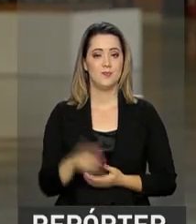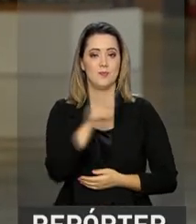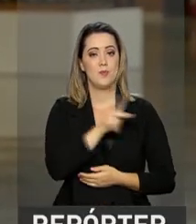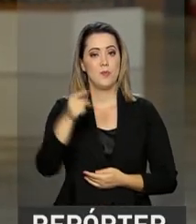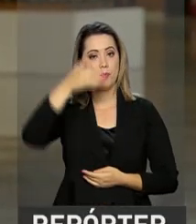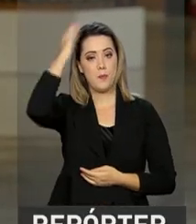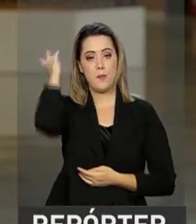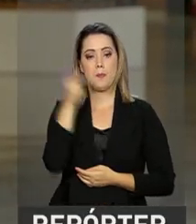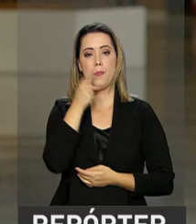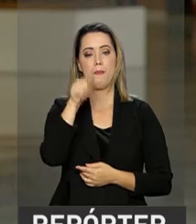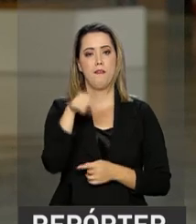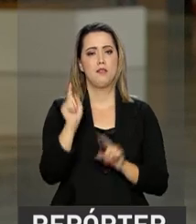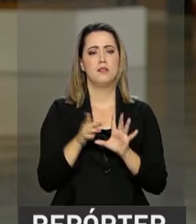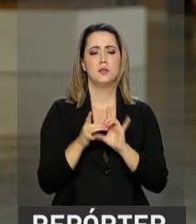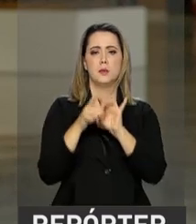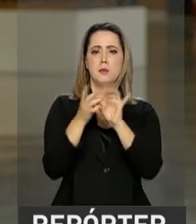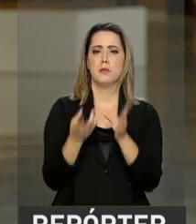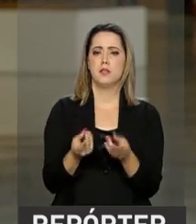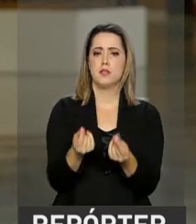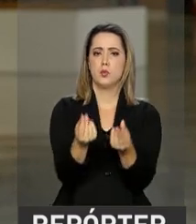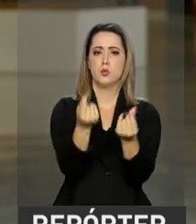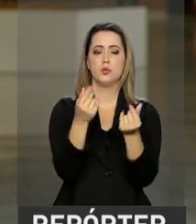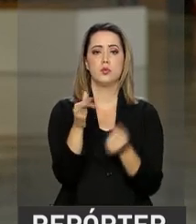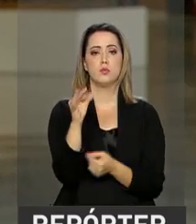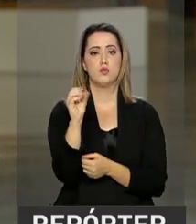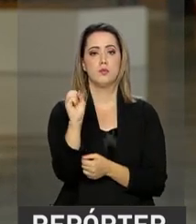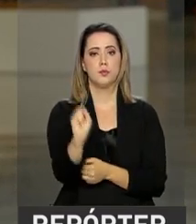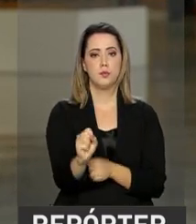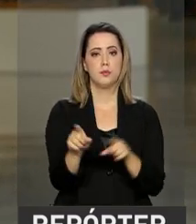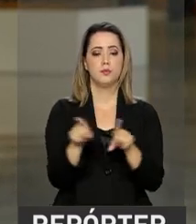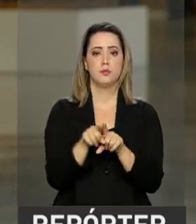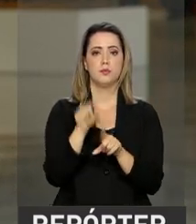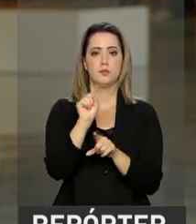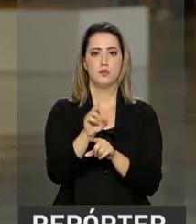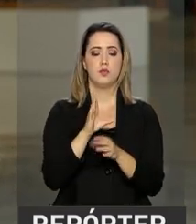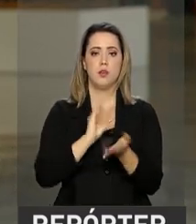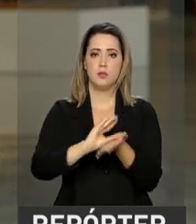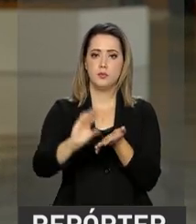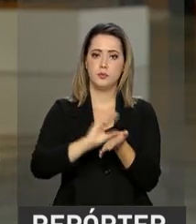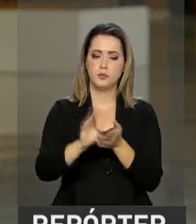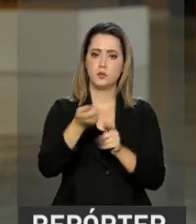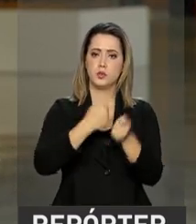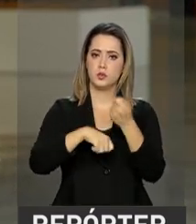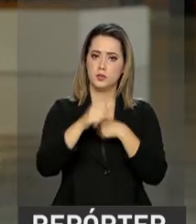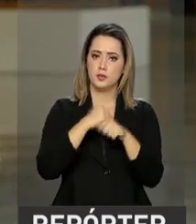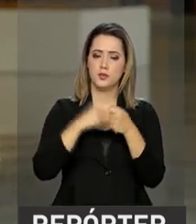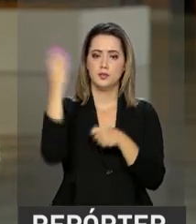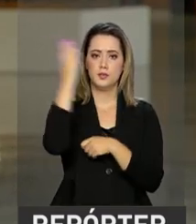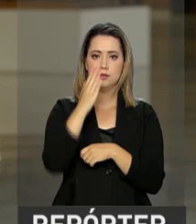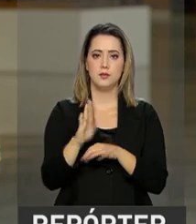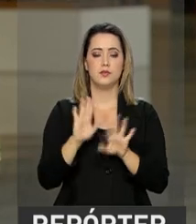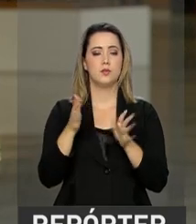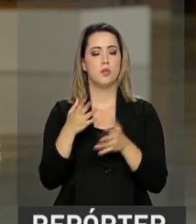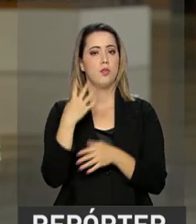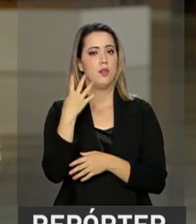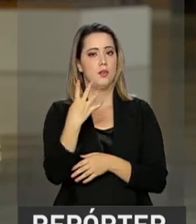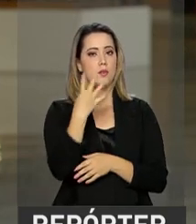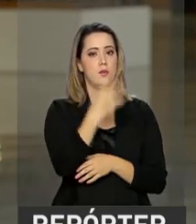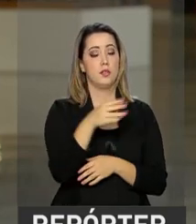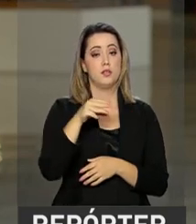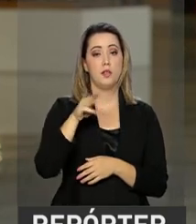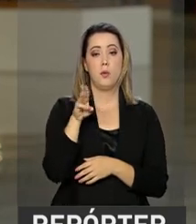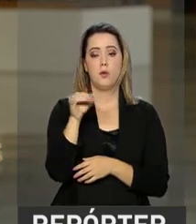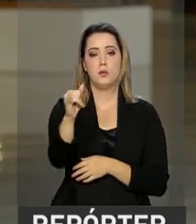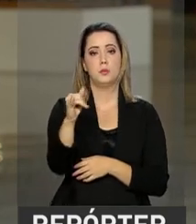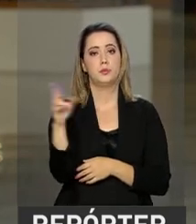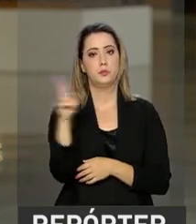Além Da liberação dos saques das contas inativas do FGTS que injetou na economia brasileira cerca de 44